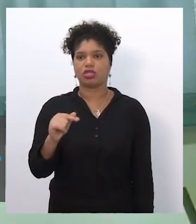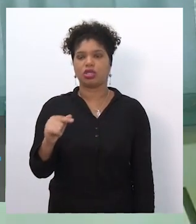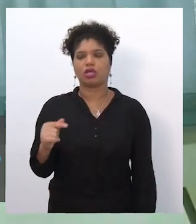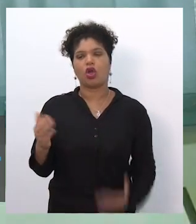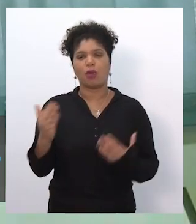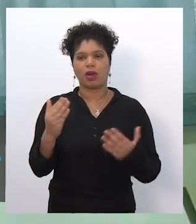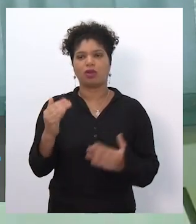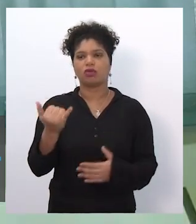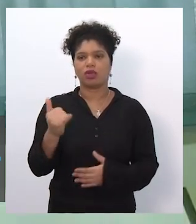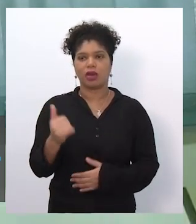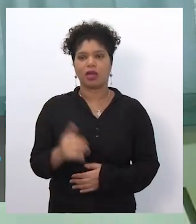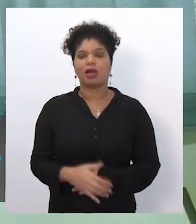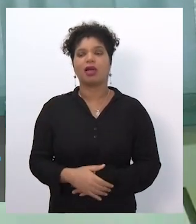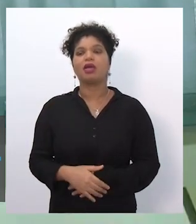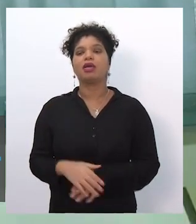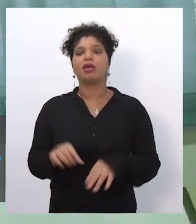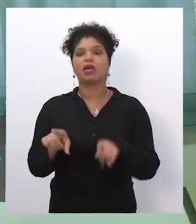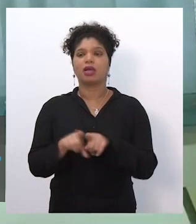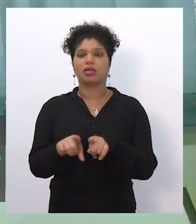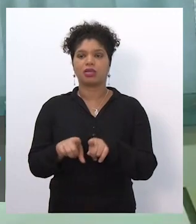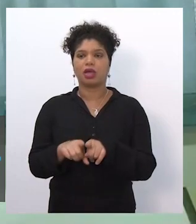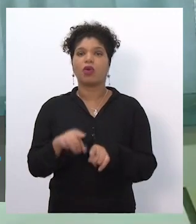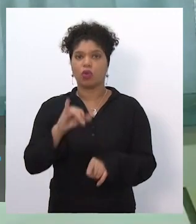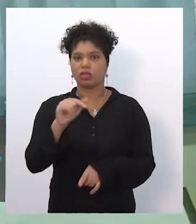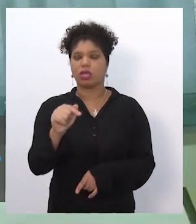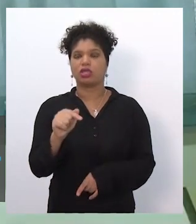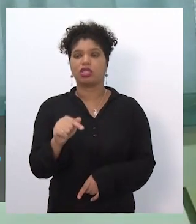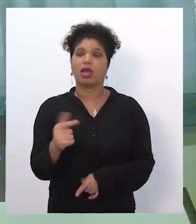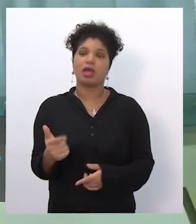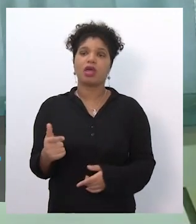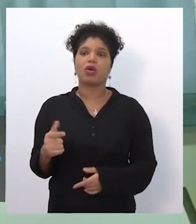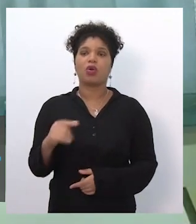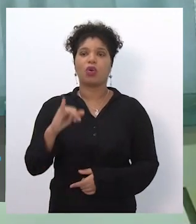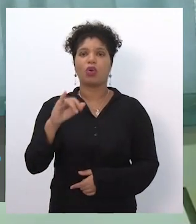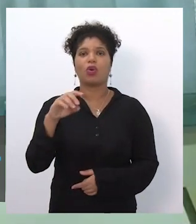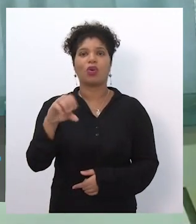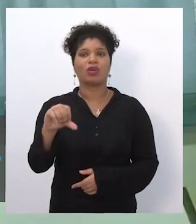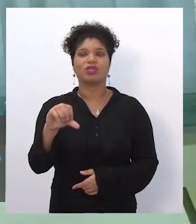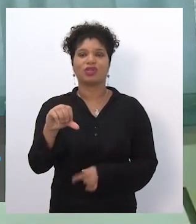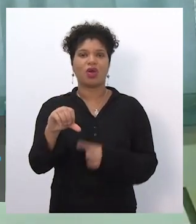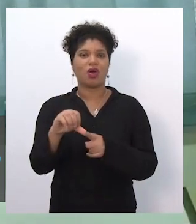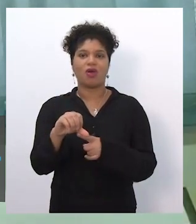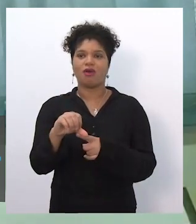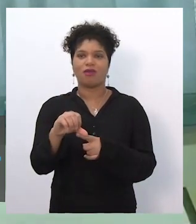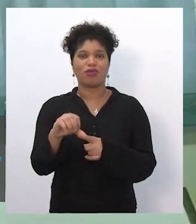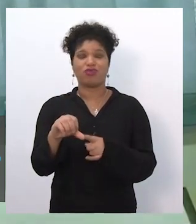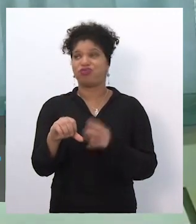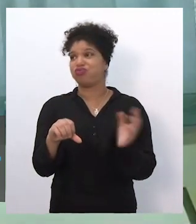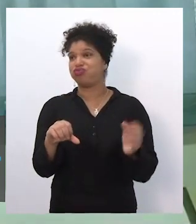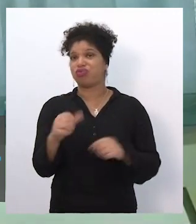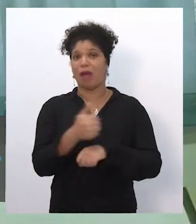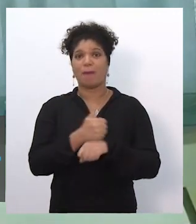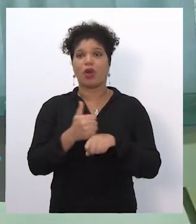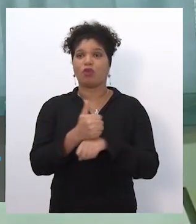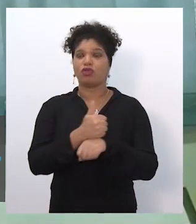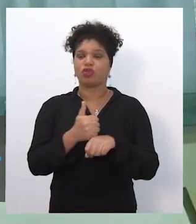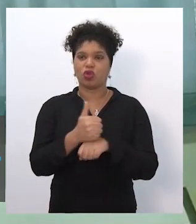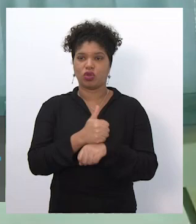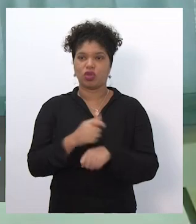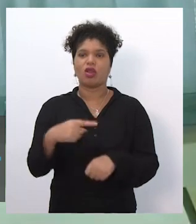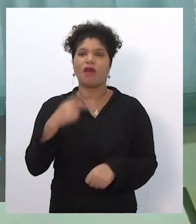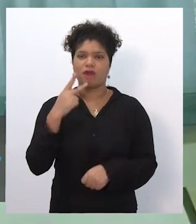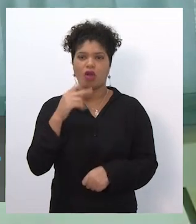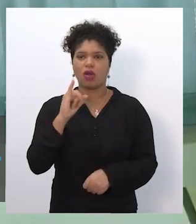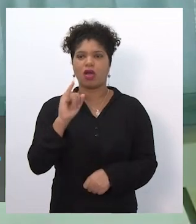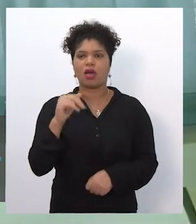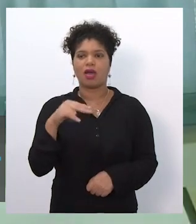tá? Né, no caso o i7. E o i9 na verdade, é alto desempenho, mas a gente falou muito da Intel,